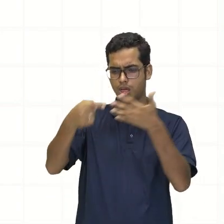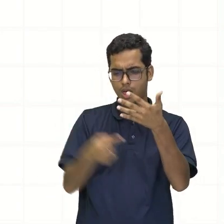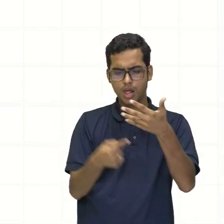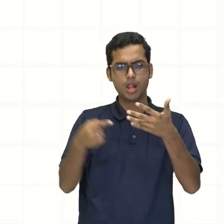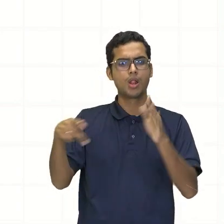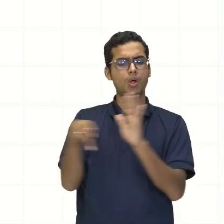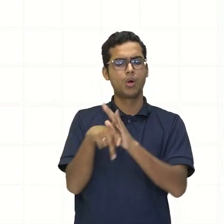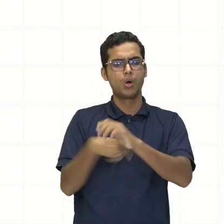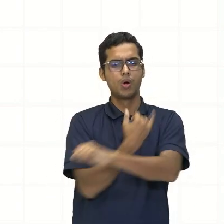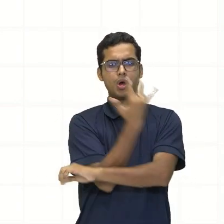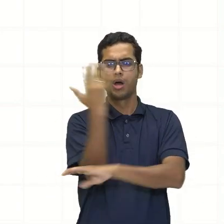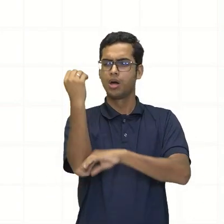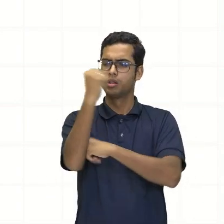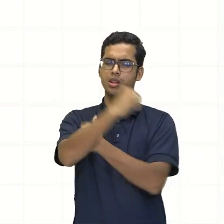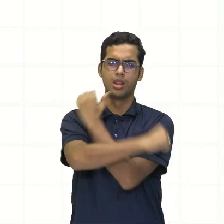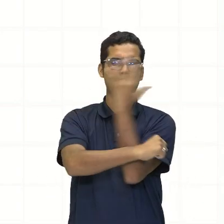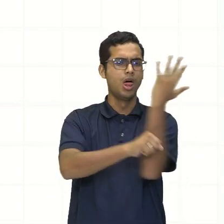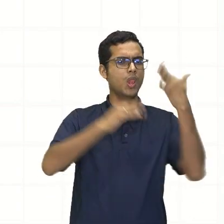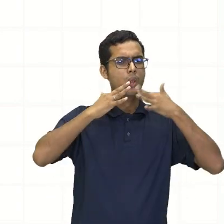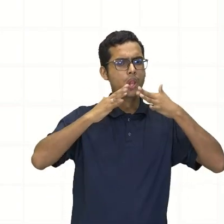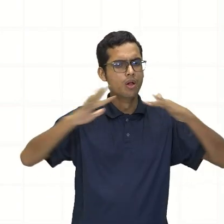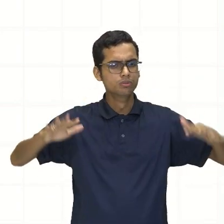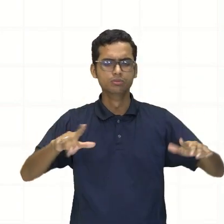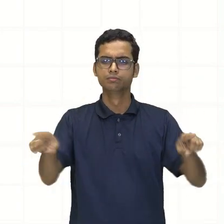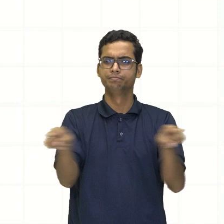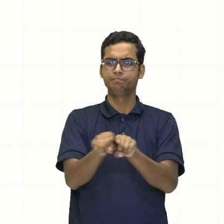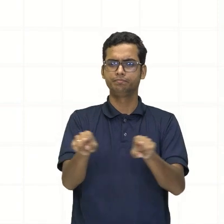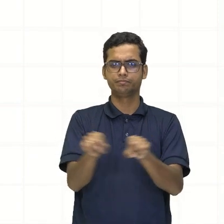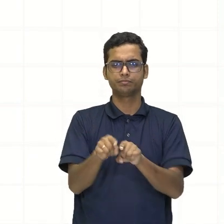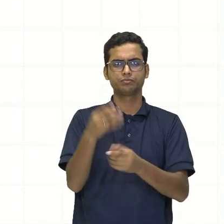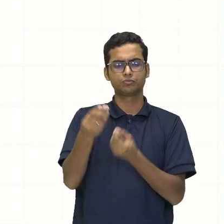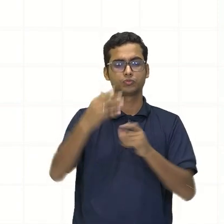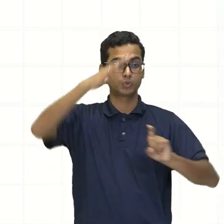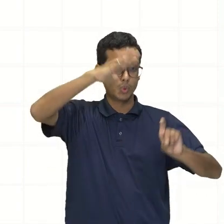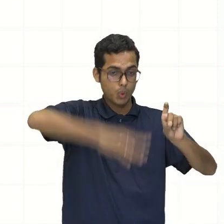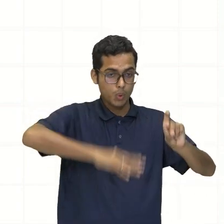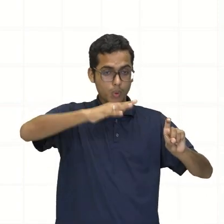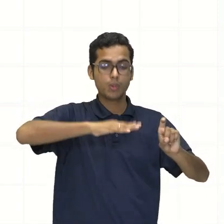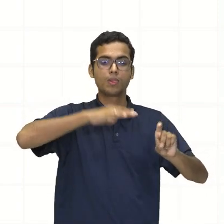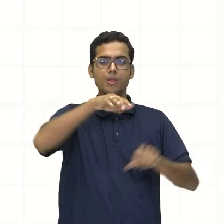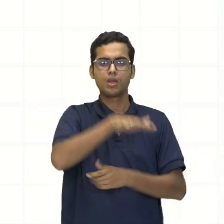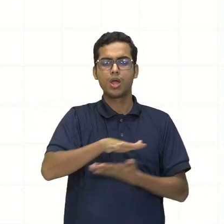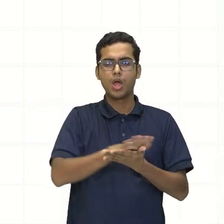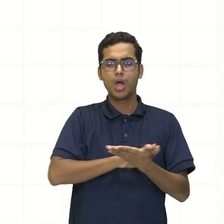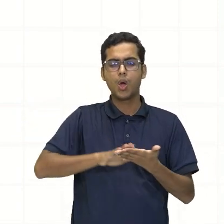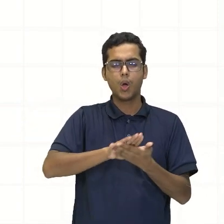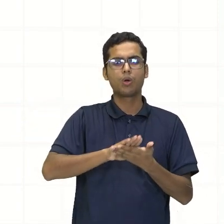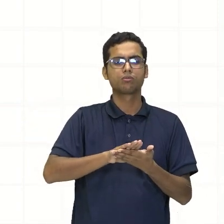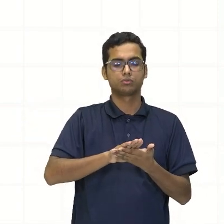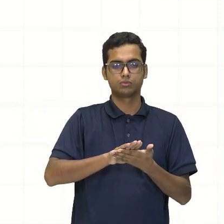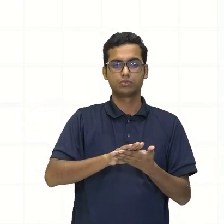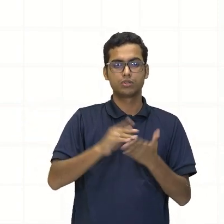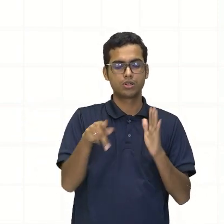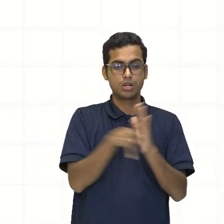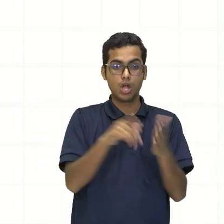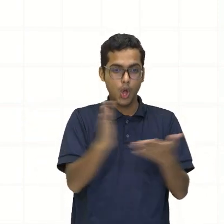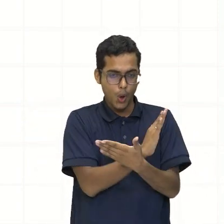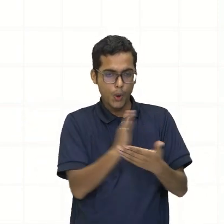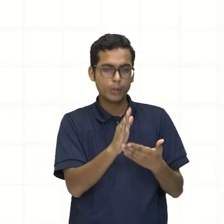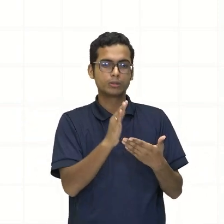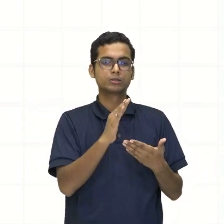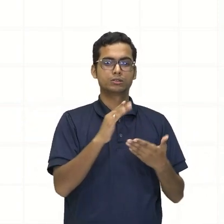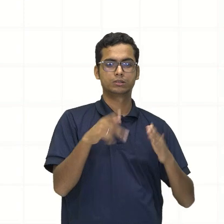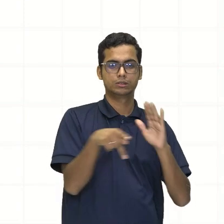em mitos sobre seres espirituais que poderiam ter forma humana